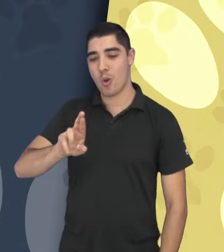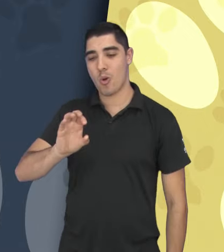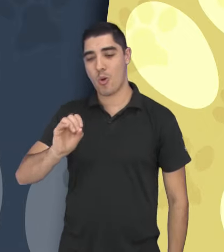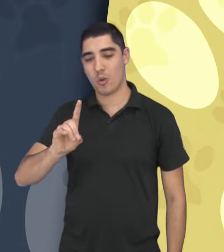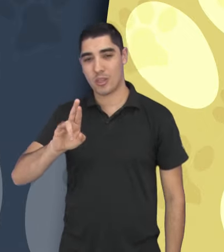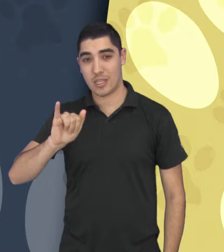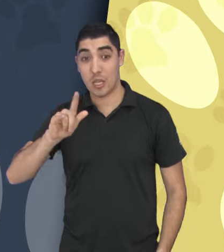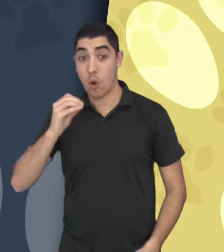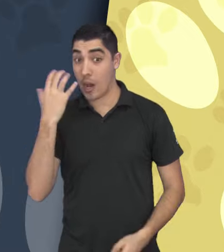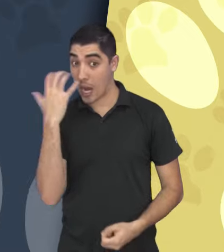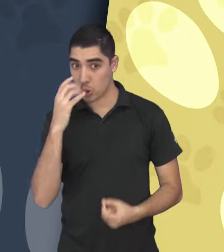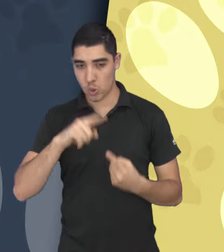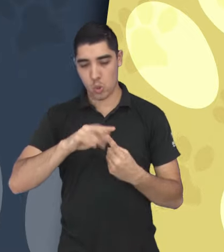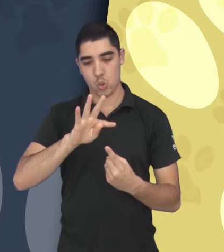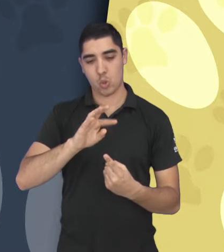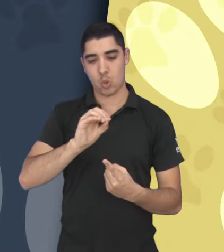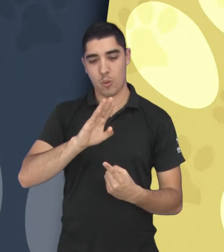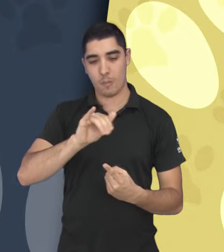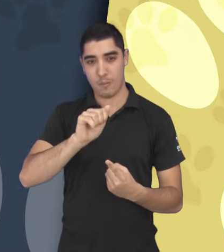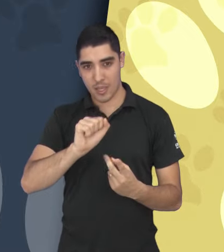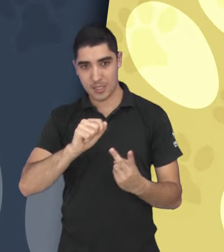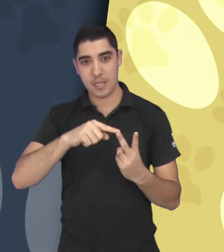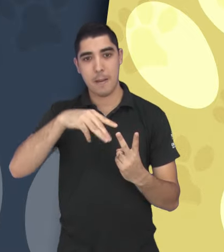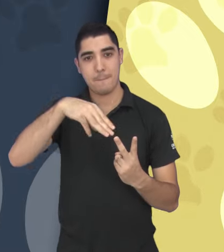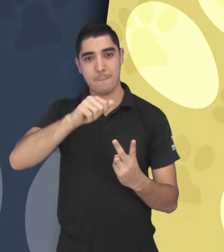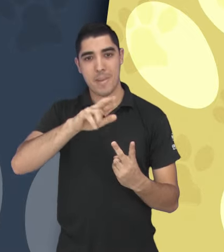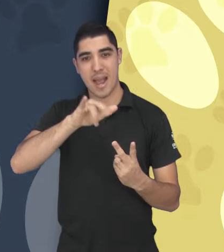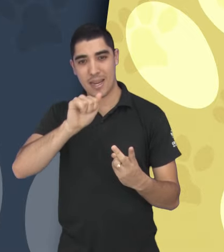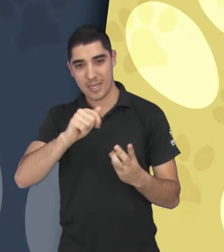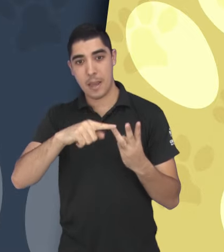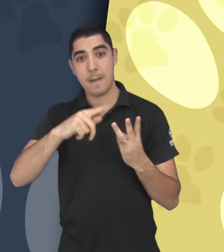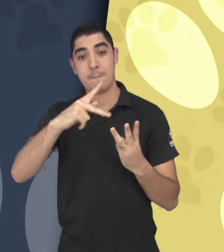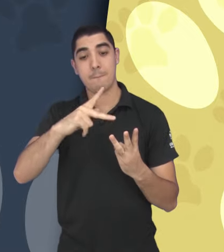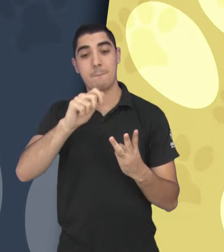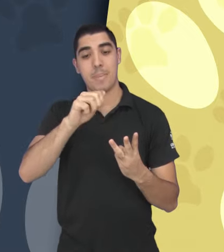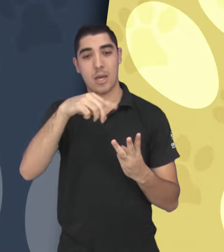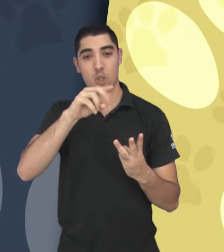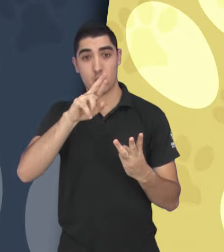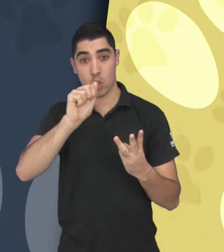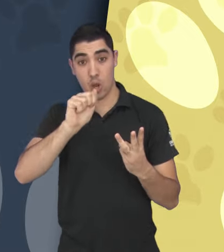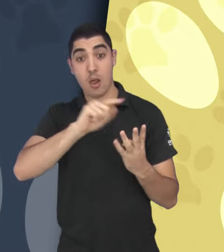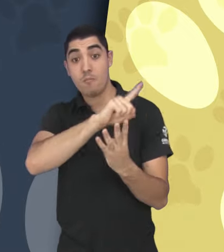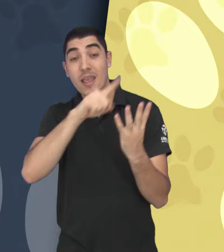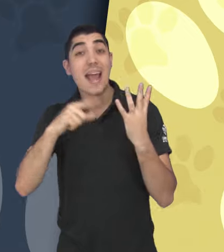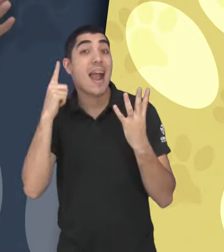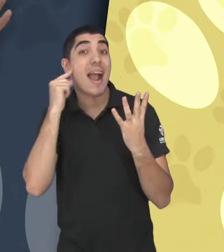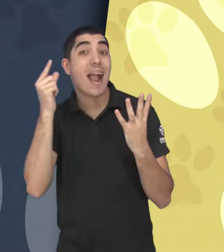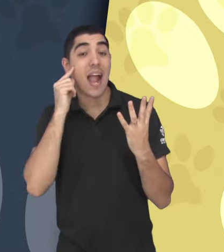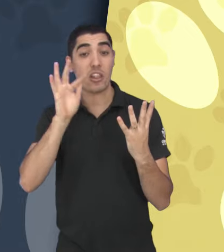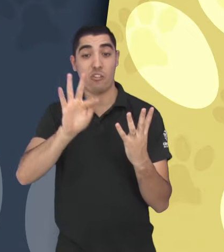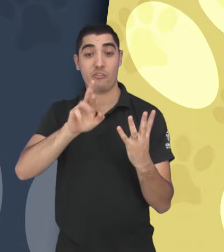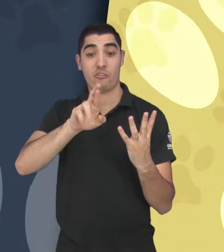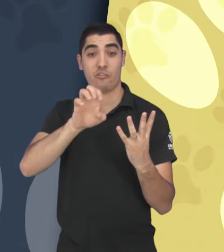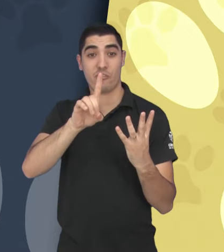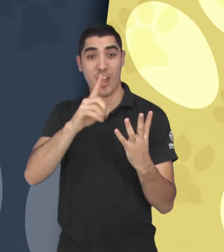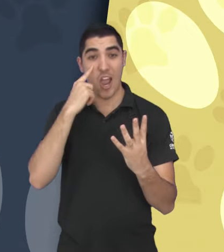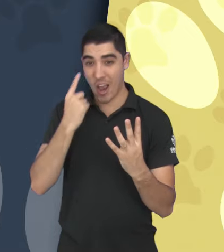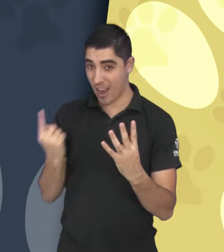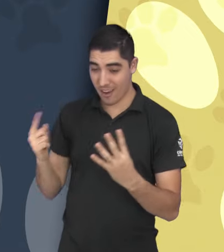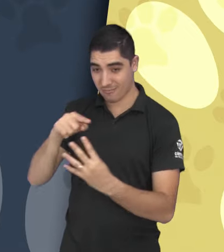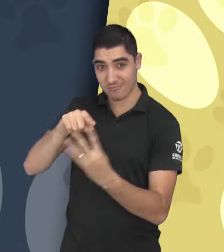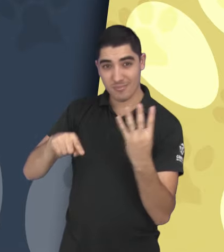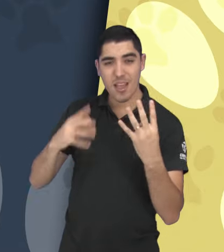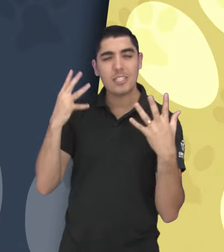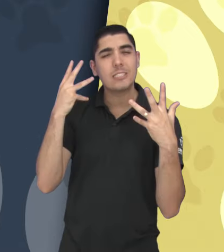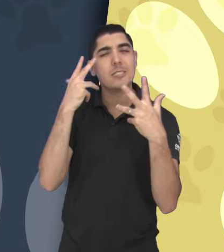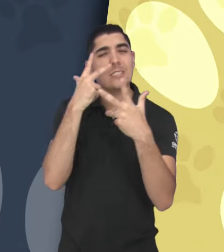o Tobias, a Maria e a Pandora. Já o gatinho é o Fred. Só bichinhos lindos, né, gente? Lindos